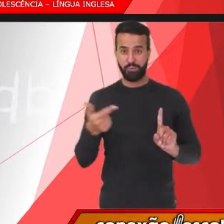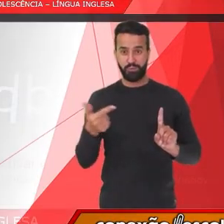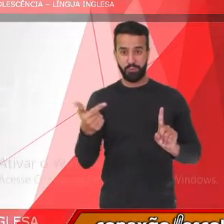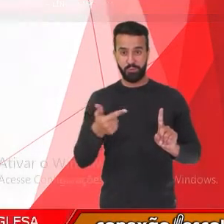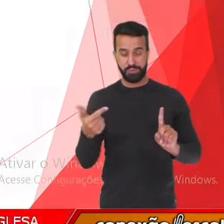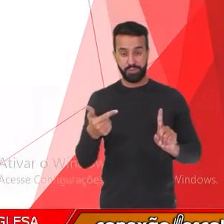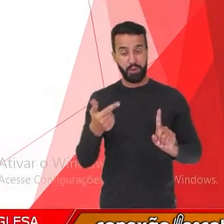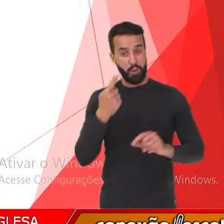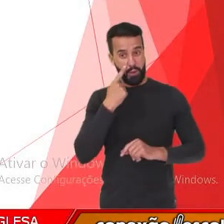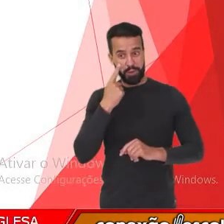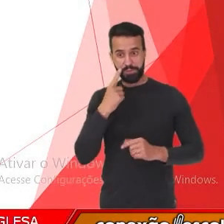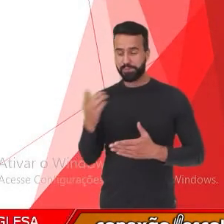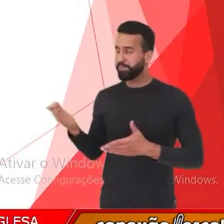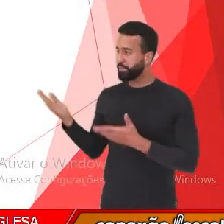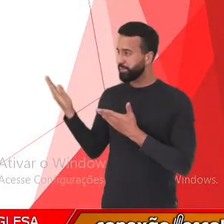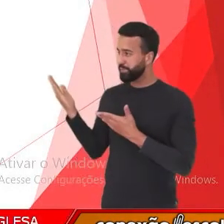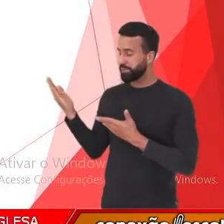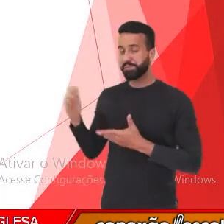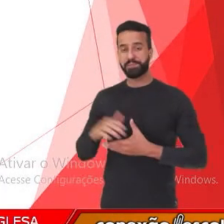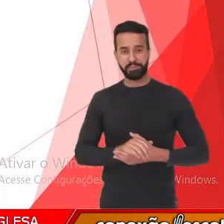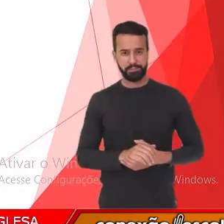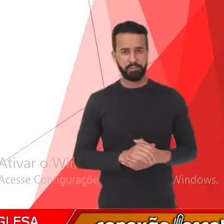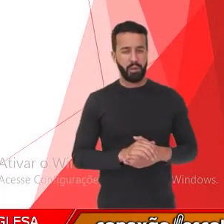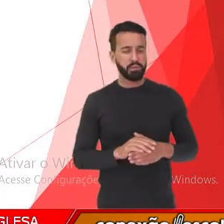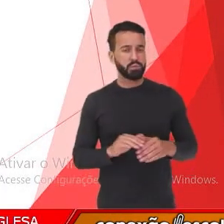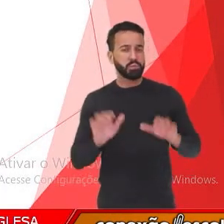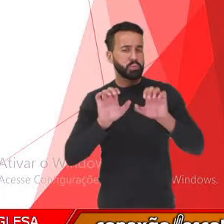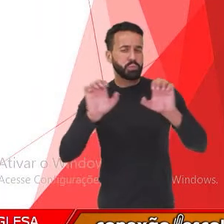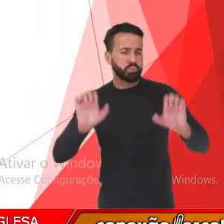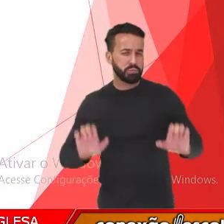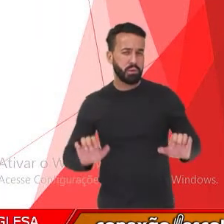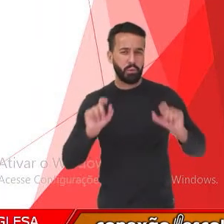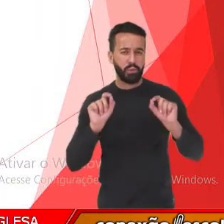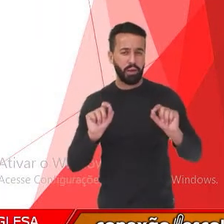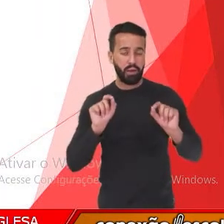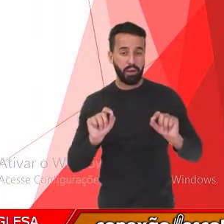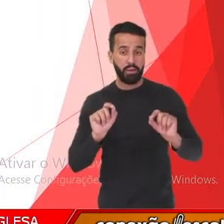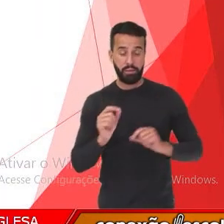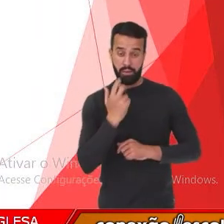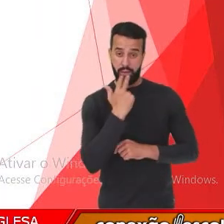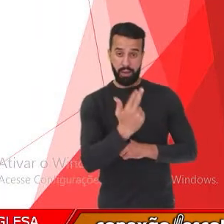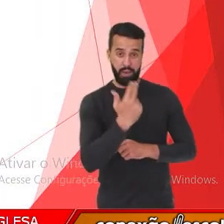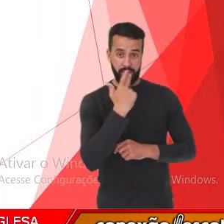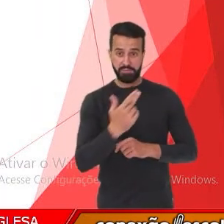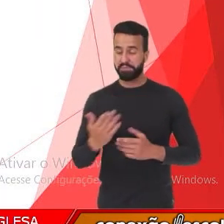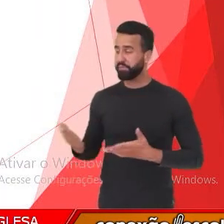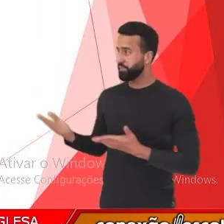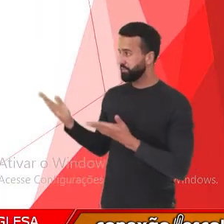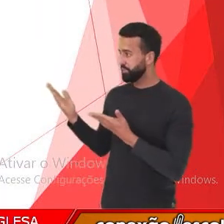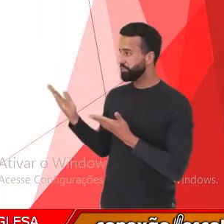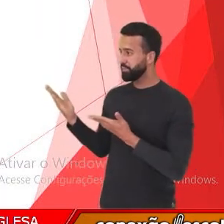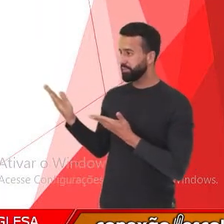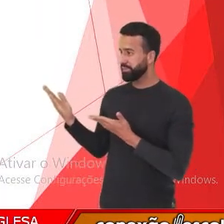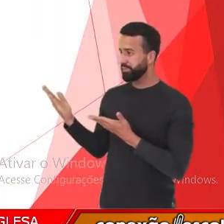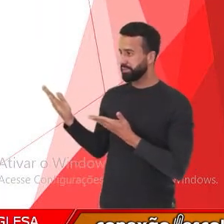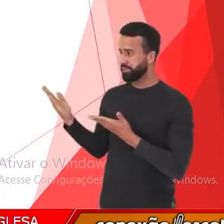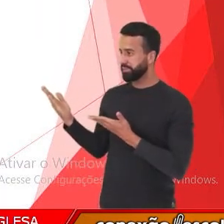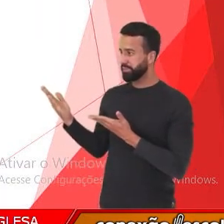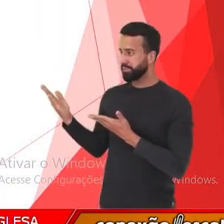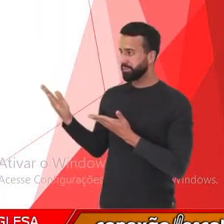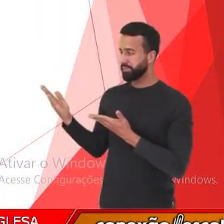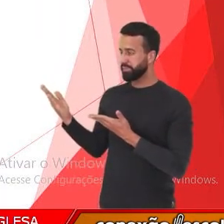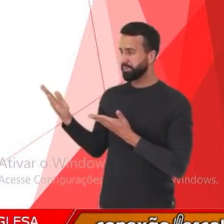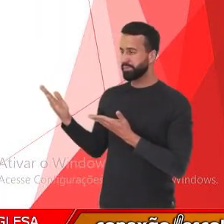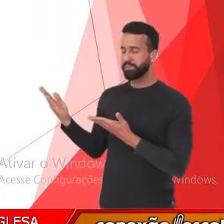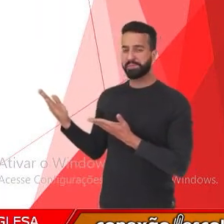condicional, que é a tipo 2, que a sua estrutura é, aqui em inglês, if, simple past,